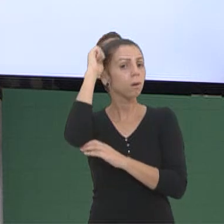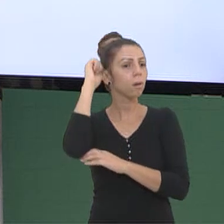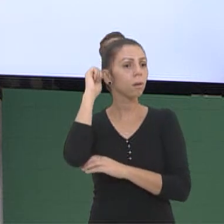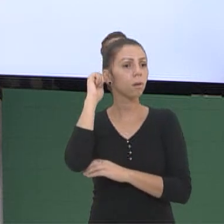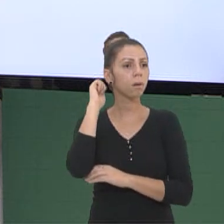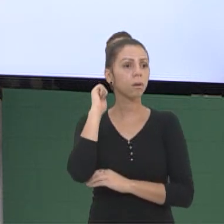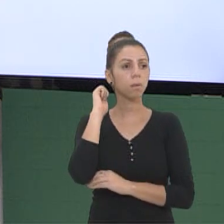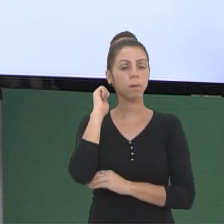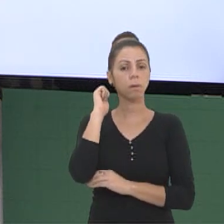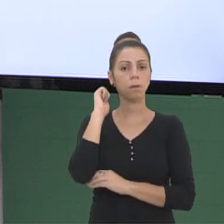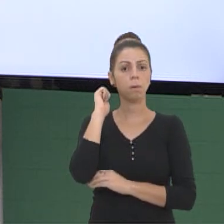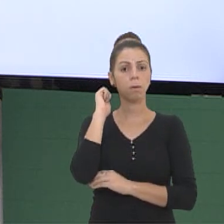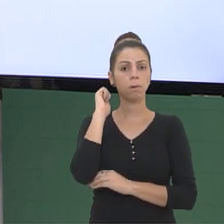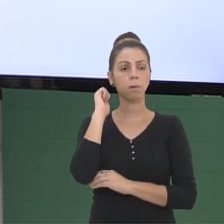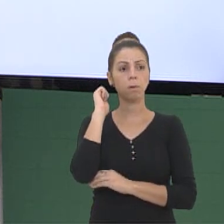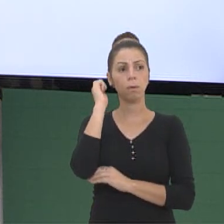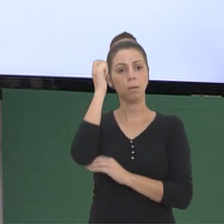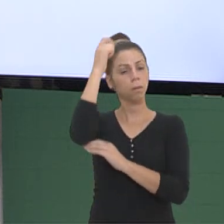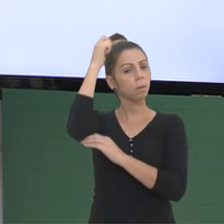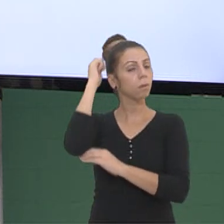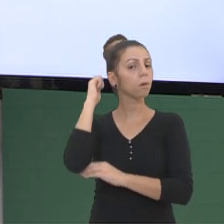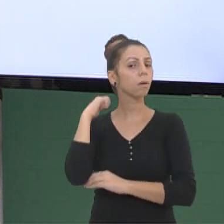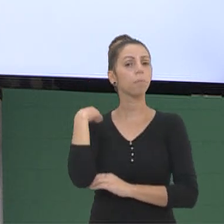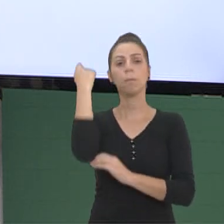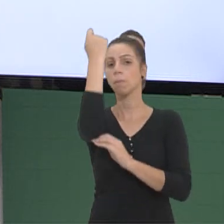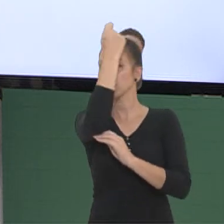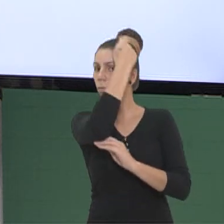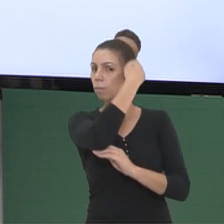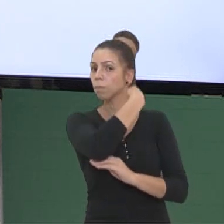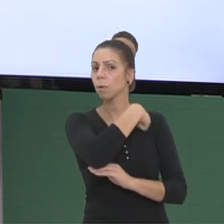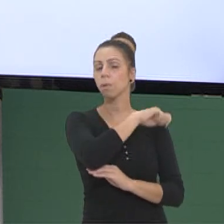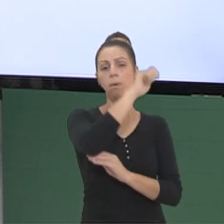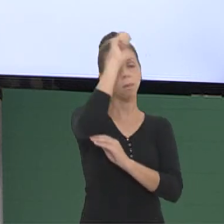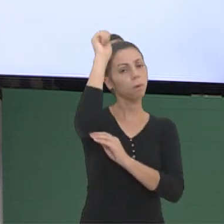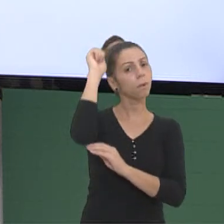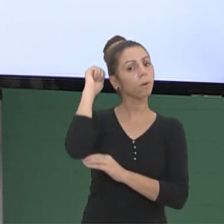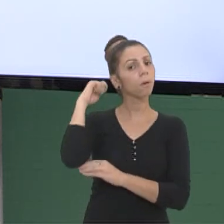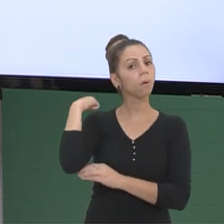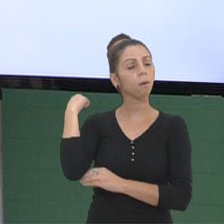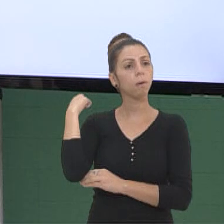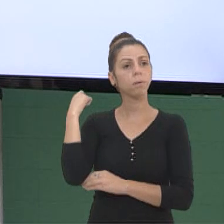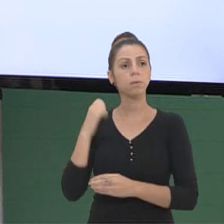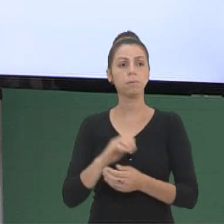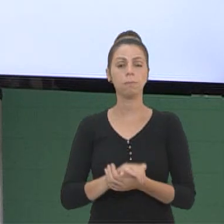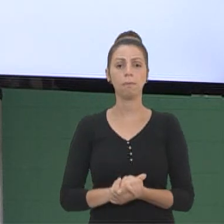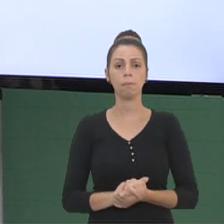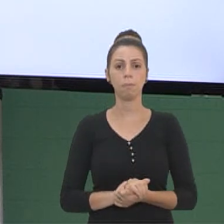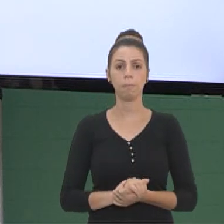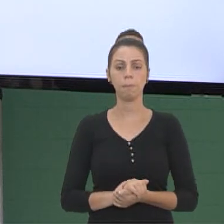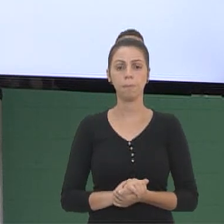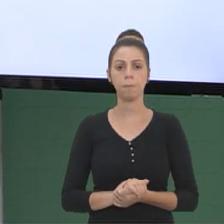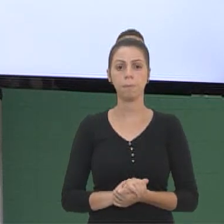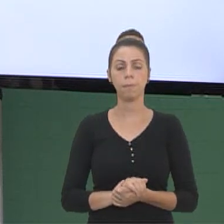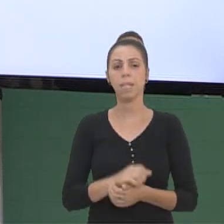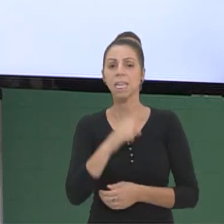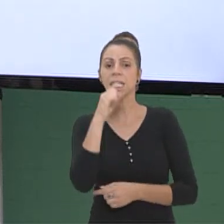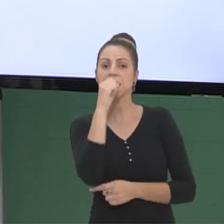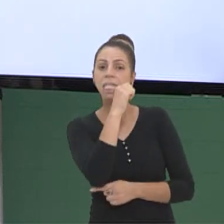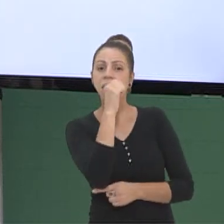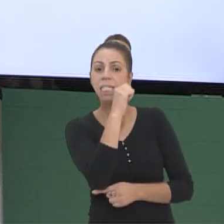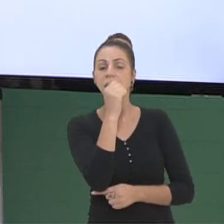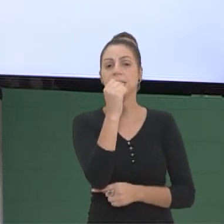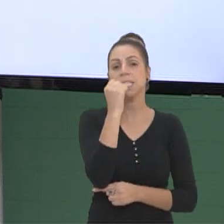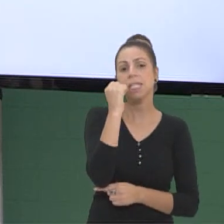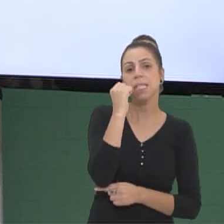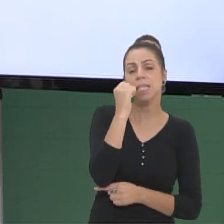exemplo, cepilhar-se el pelo, escovar o cabelo, ou cepilhar-se los dientes, escovar os dentes. É